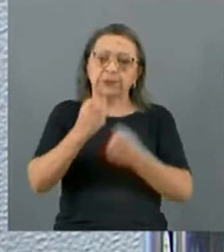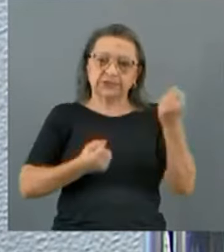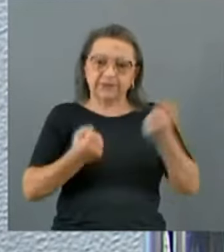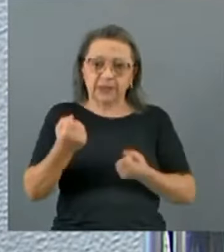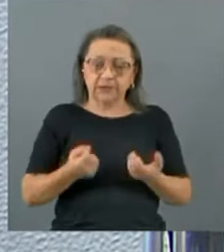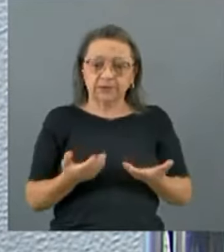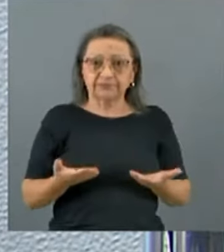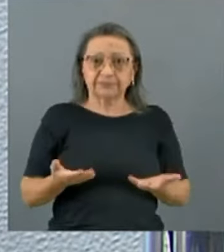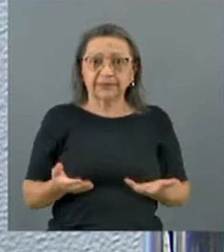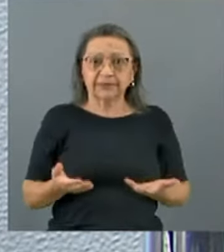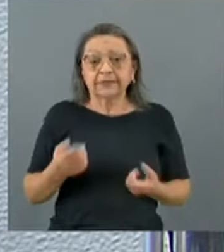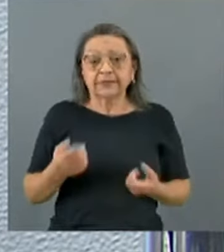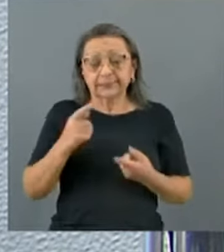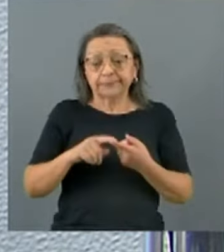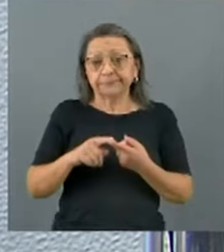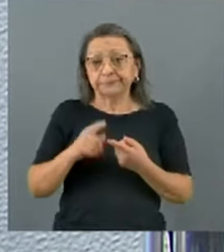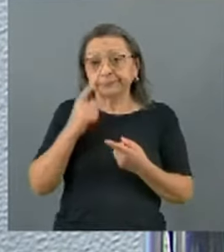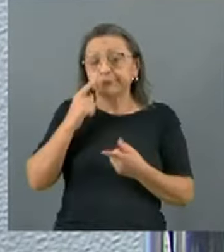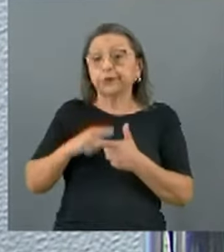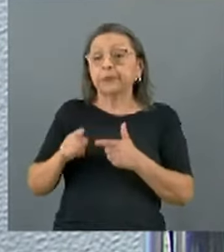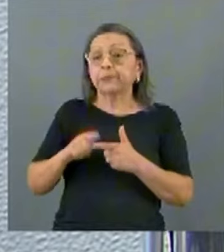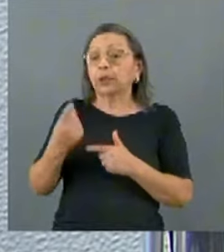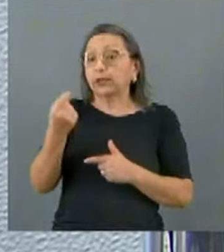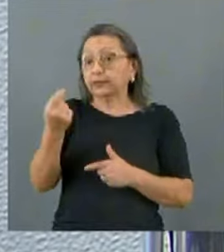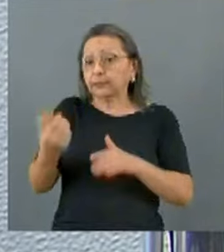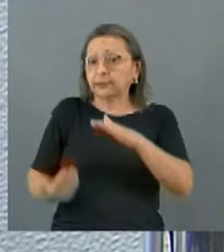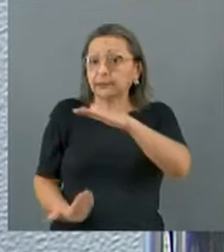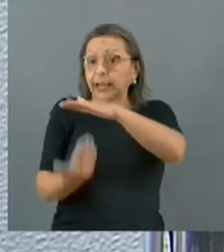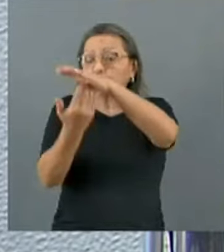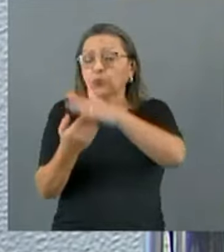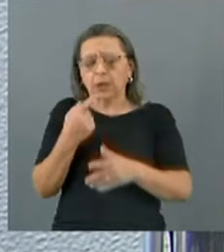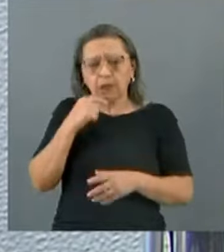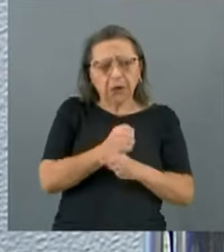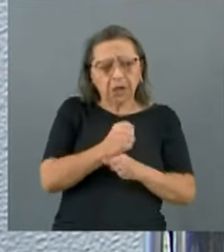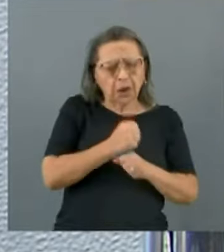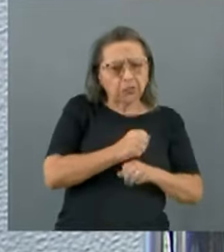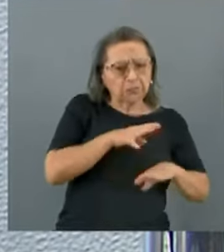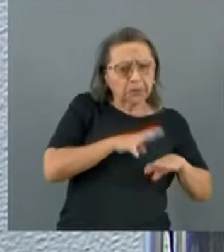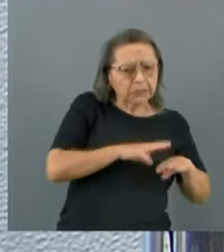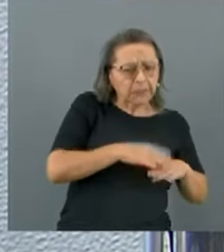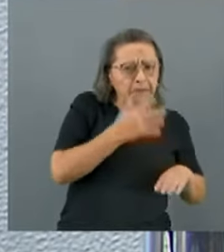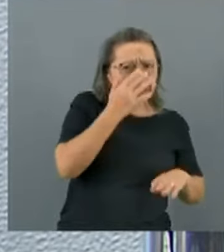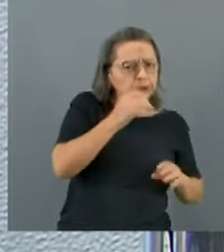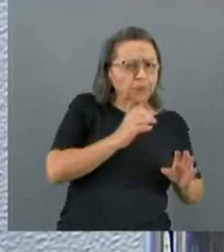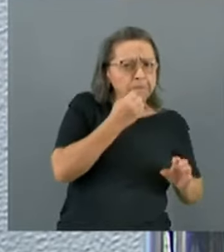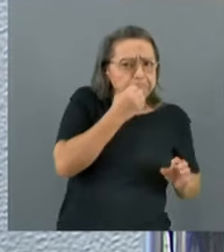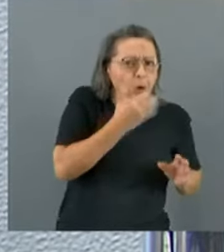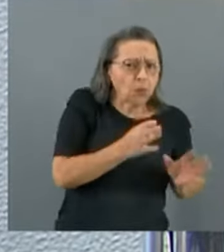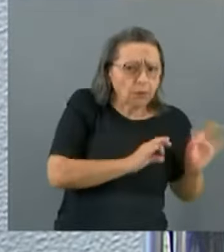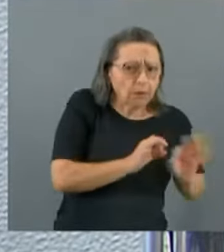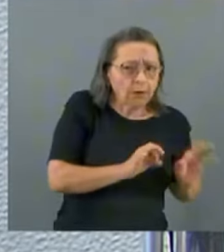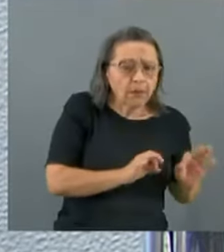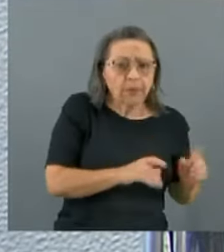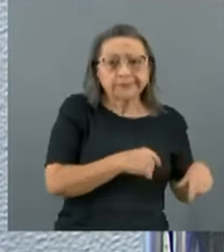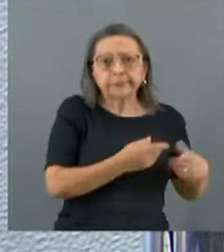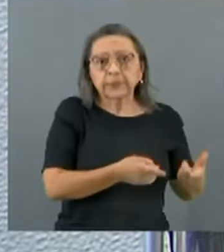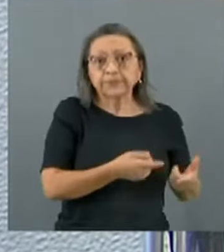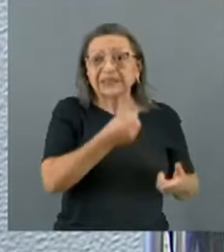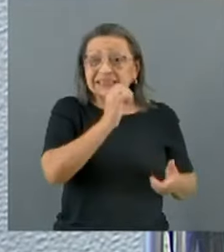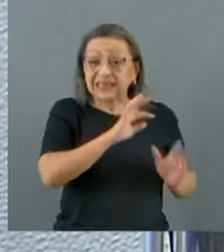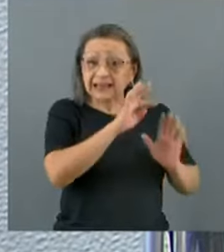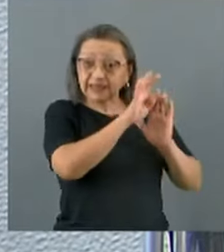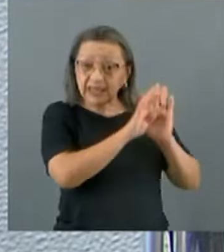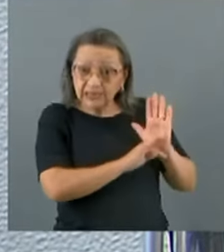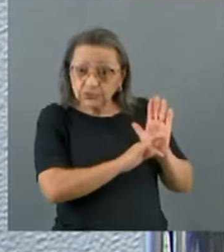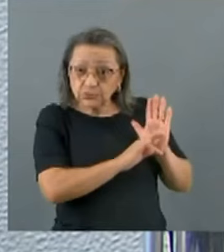temos a questão do problema do teto, um cálculo matemático que me parece que não foi muito bem elaborado. Se o texto for